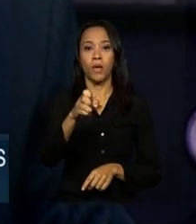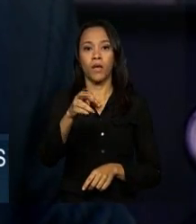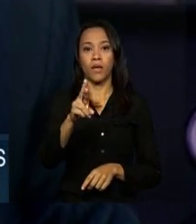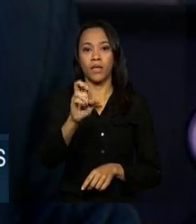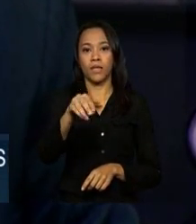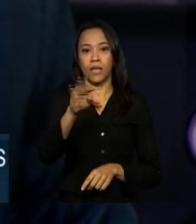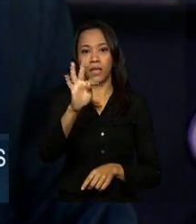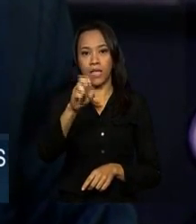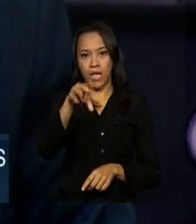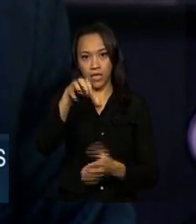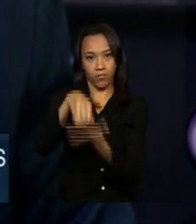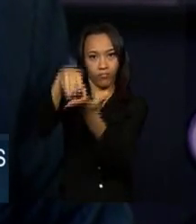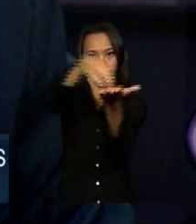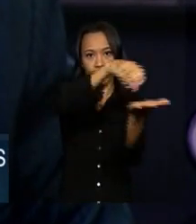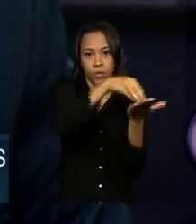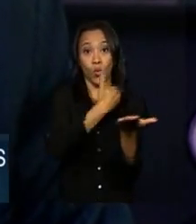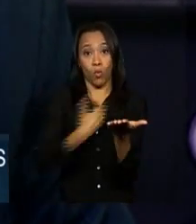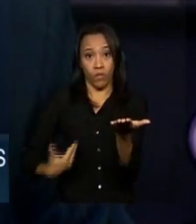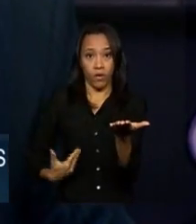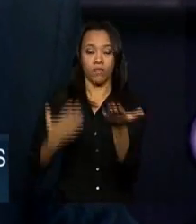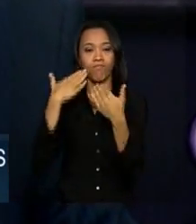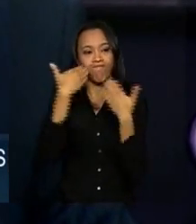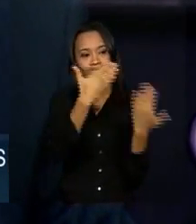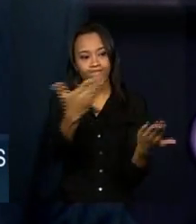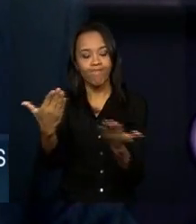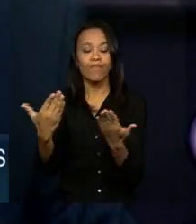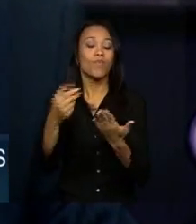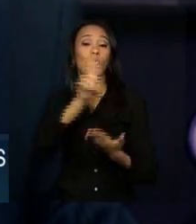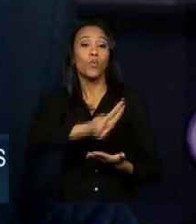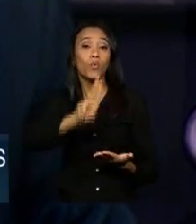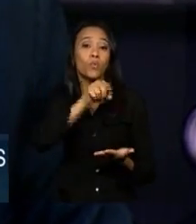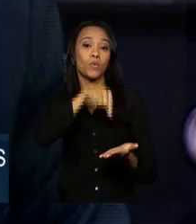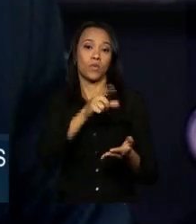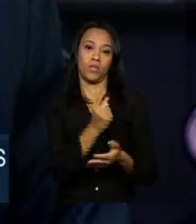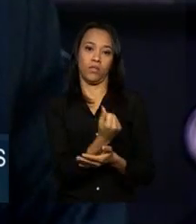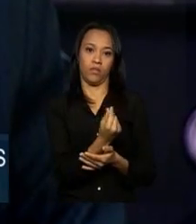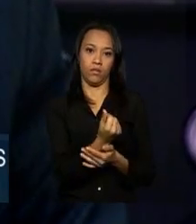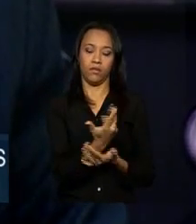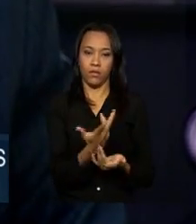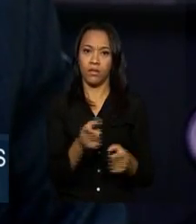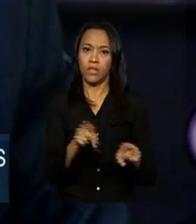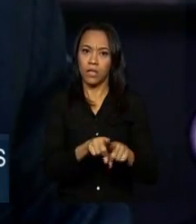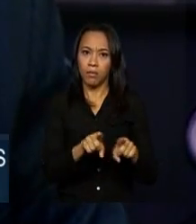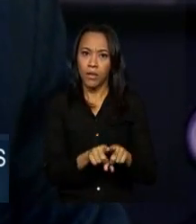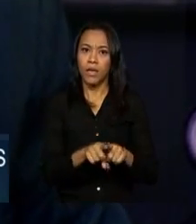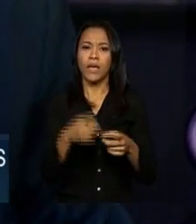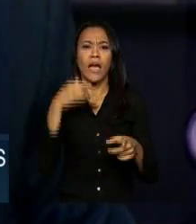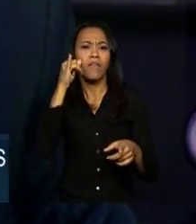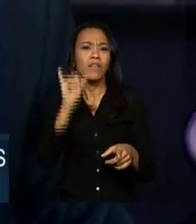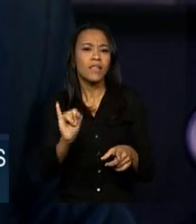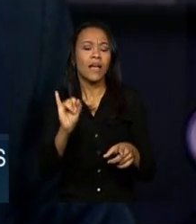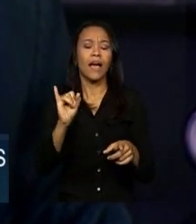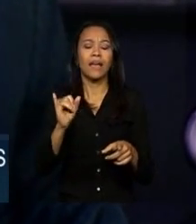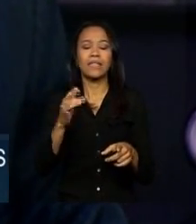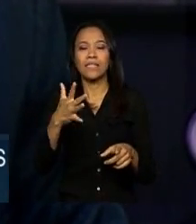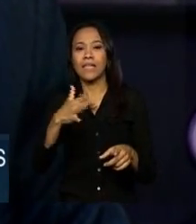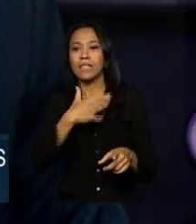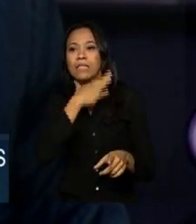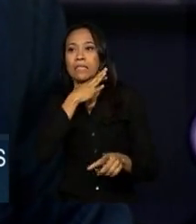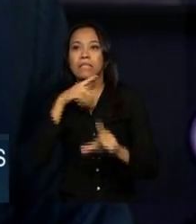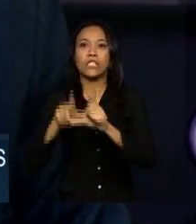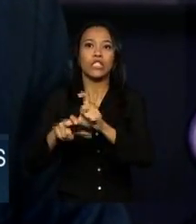trazer não só a aplicação desses recursos mas a manutenção do uma inadimplência baixa que eu sei que é de